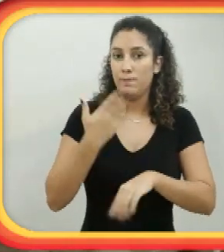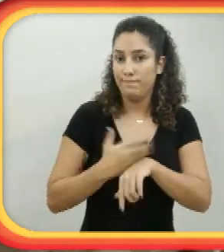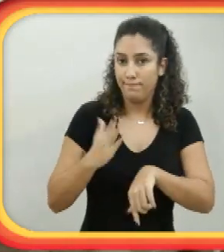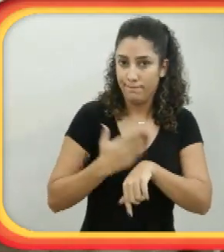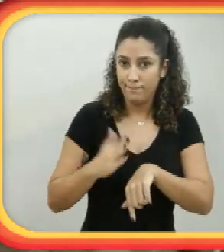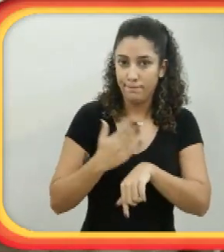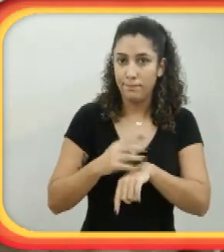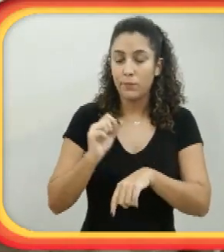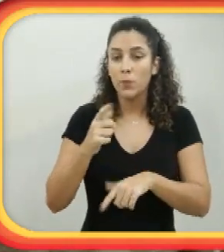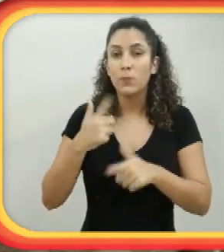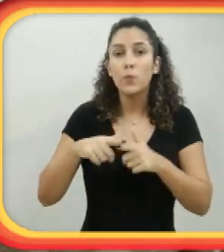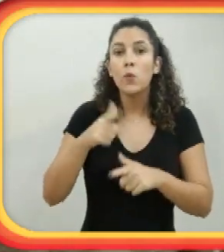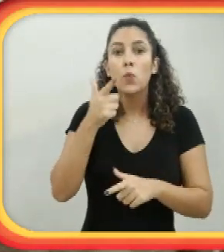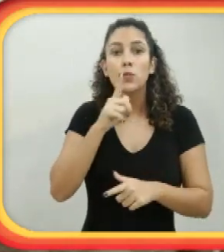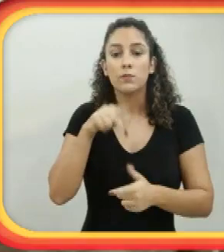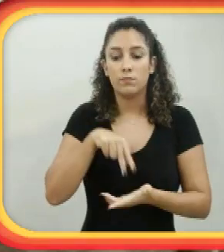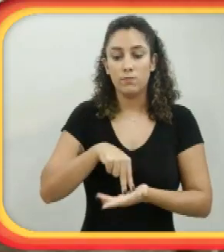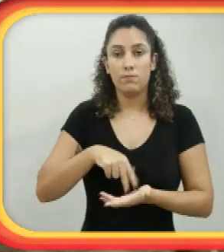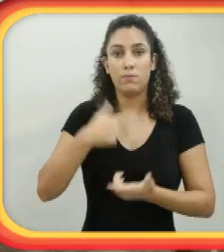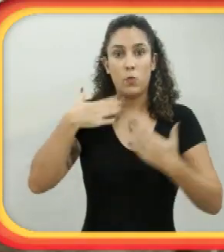com uma lesão alta